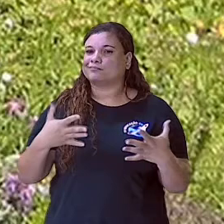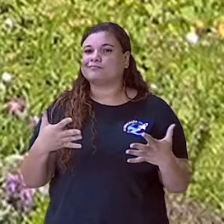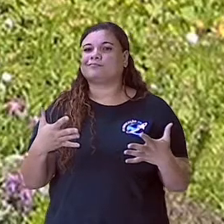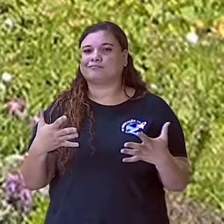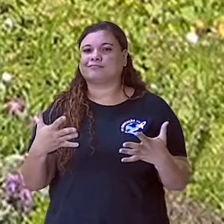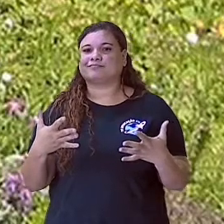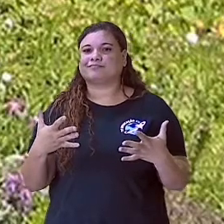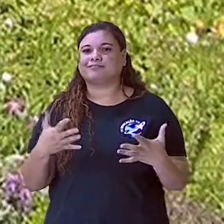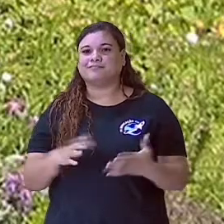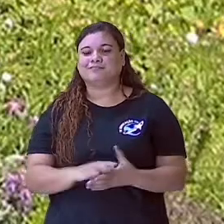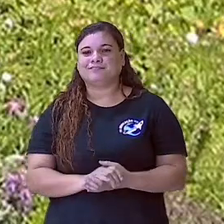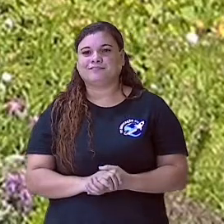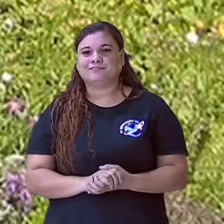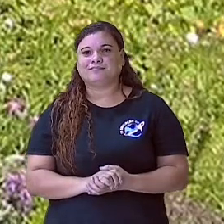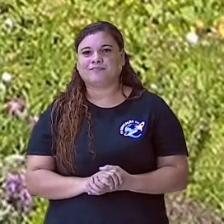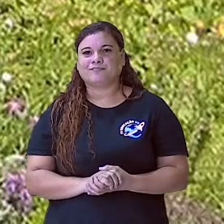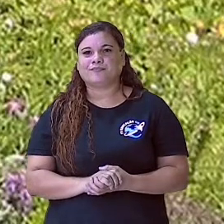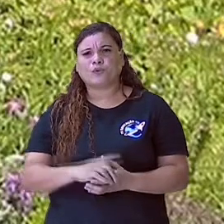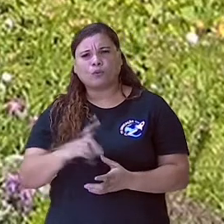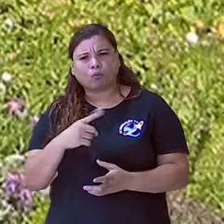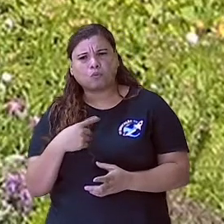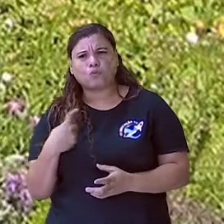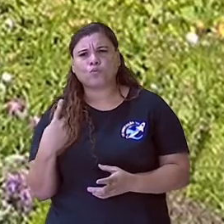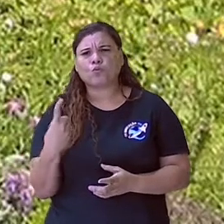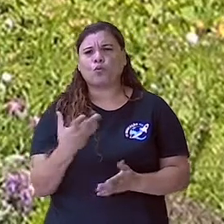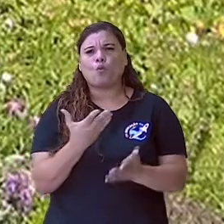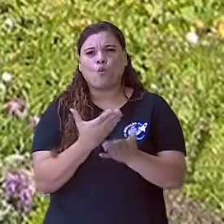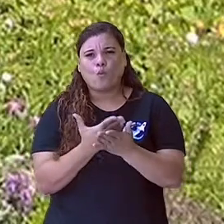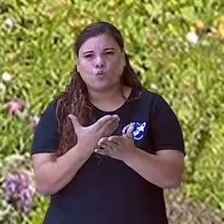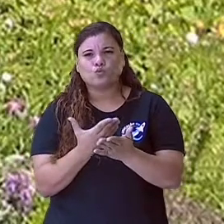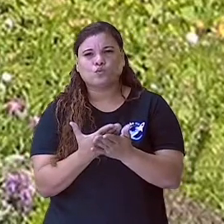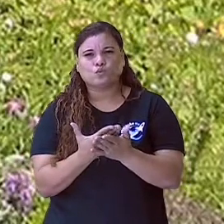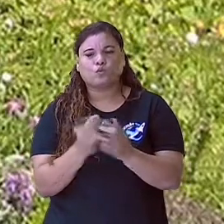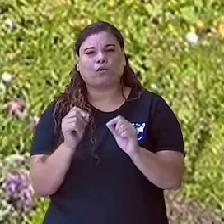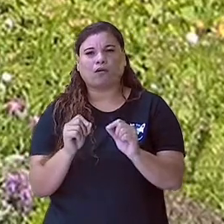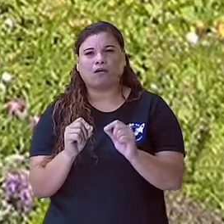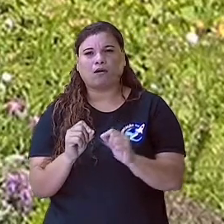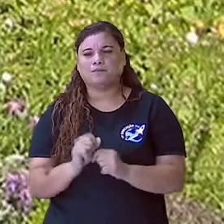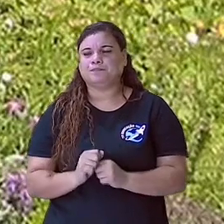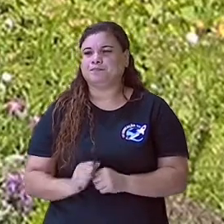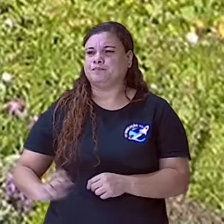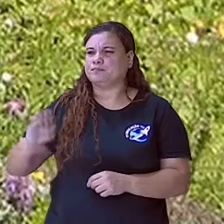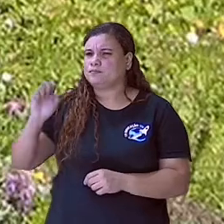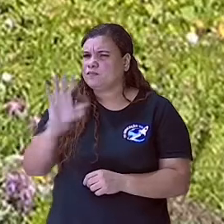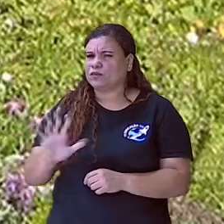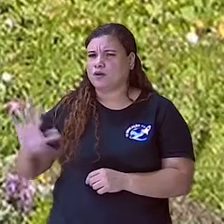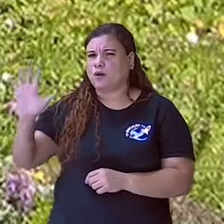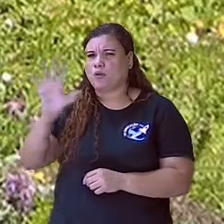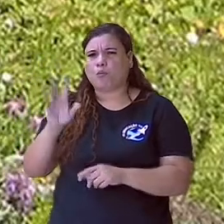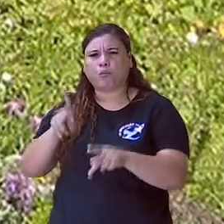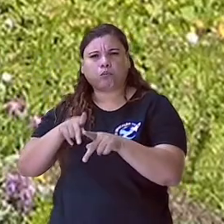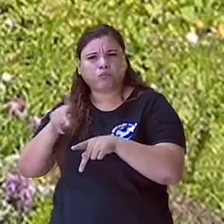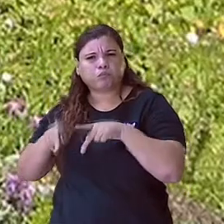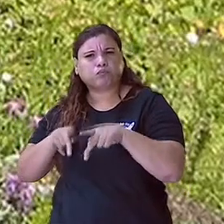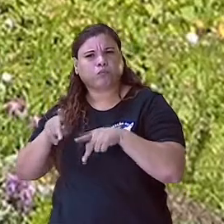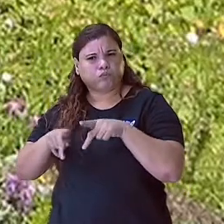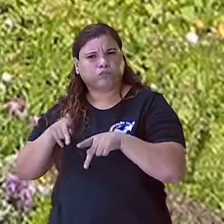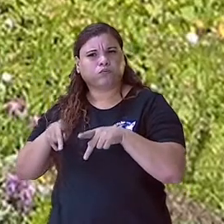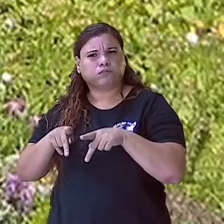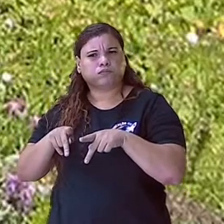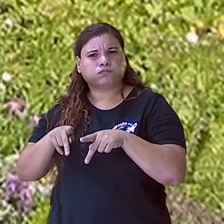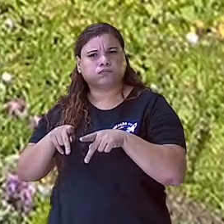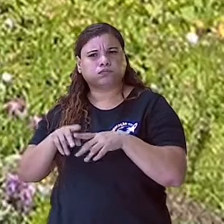quando a gente vai estudar a demografia da Europa, nós percebemos que do extremo dos